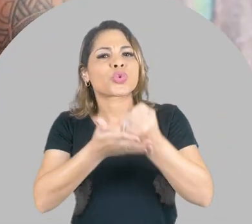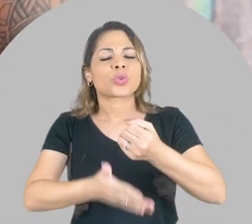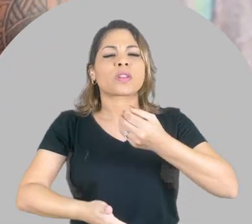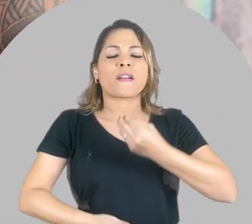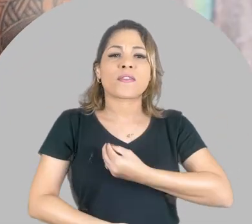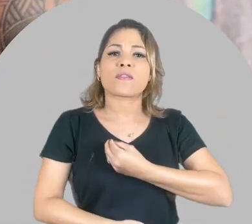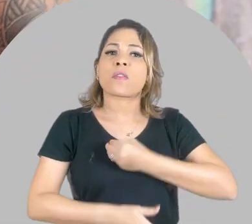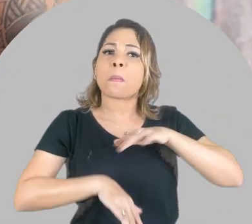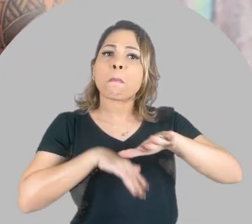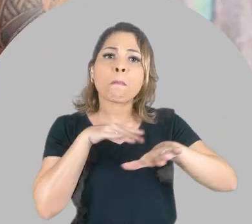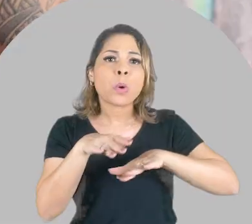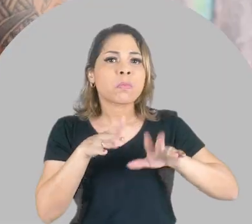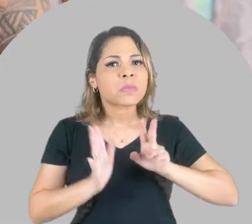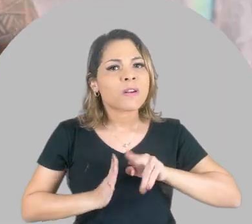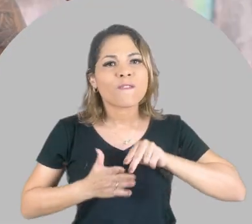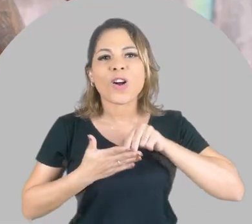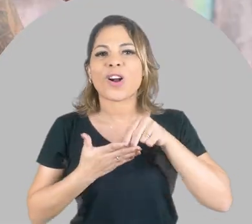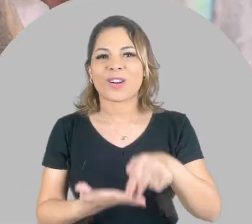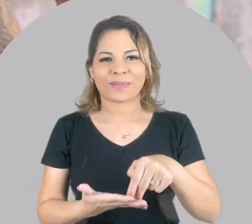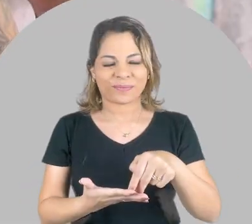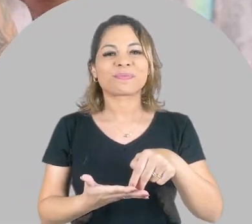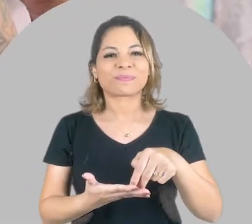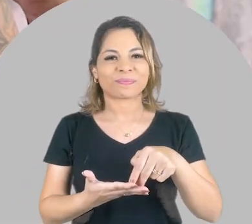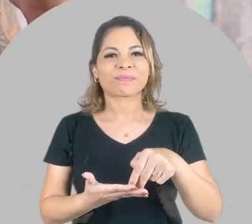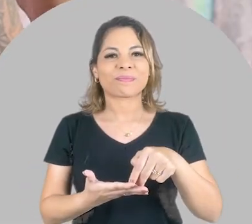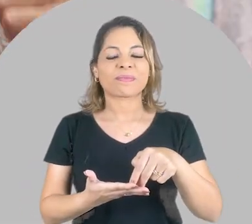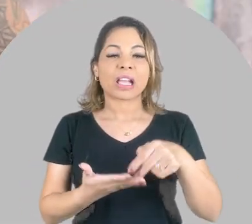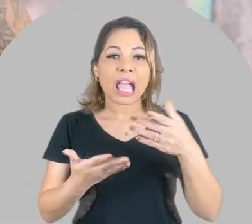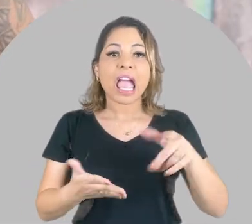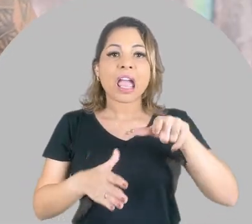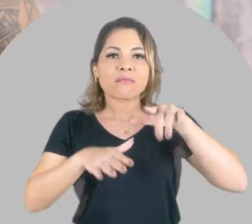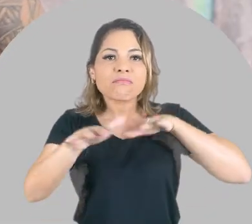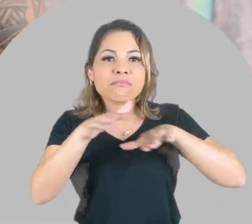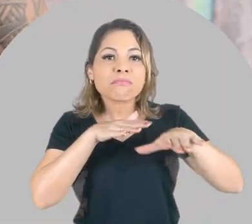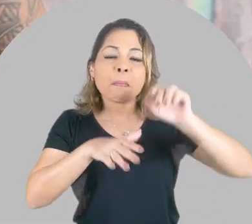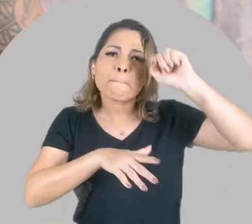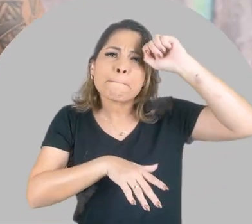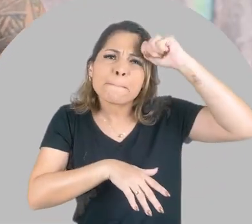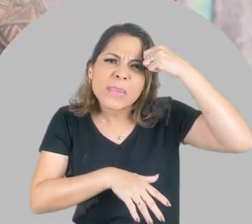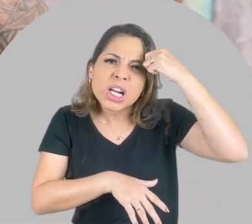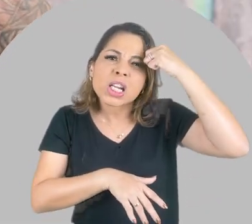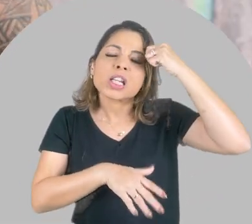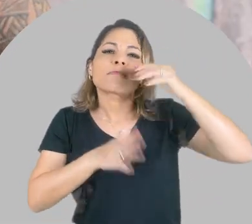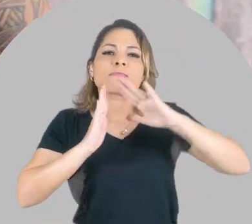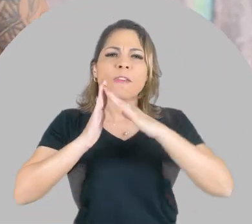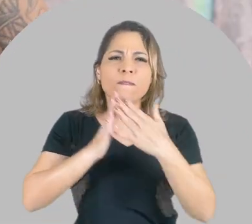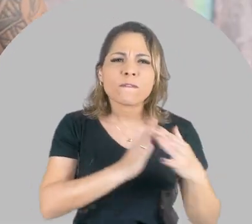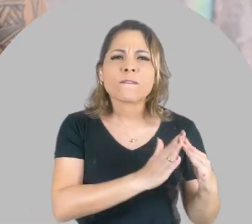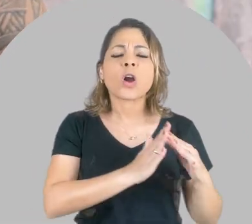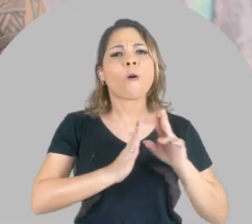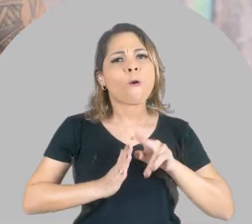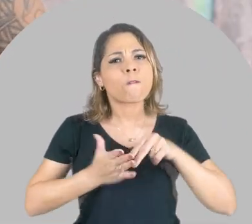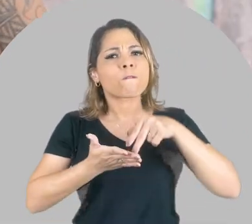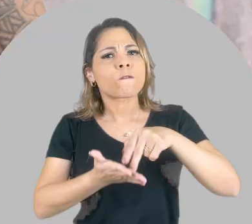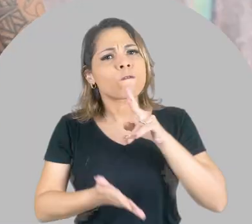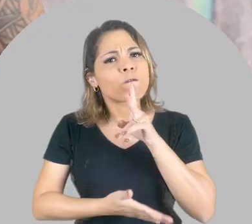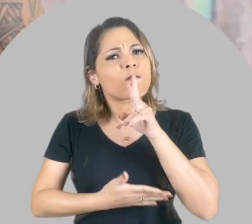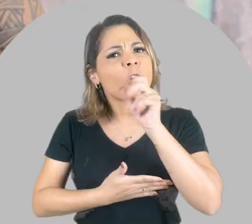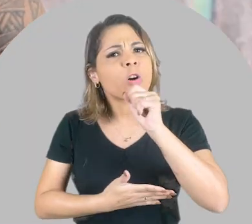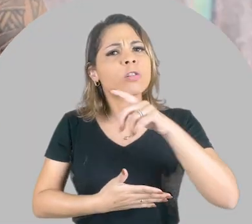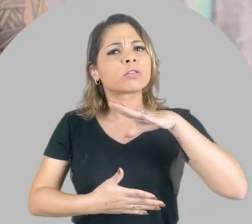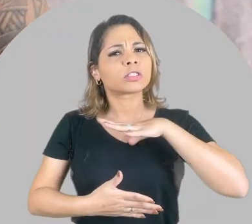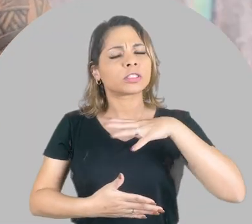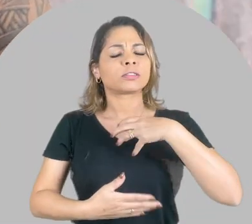estamos contribuindo e vivendo esse movimento que a gente vive, essa resistência, mas querendo ou não, é um movimento de preto, é um movimento de favela, é um